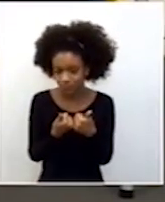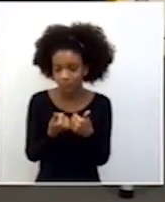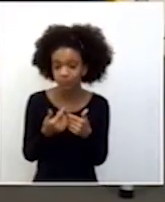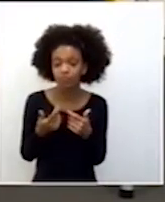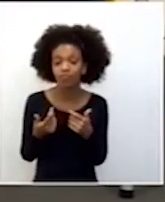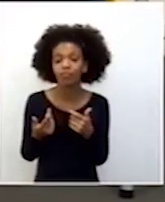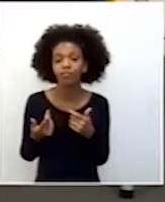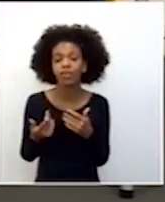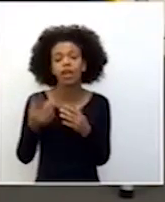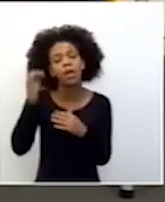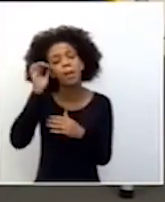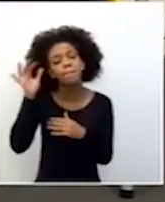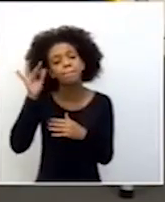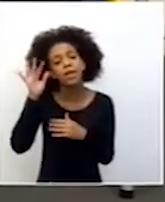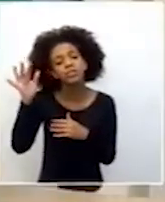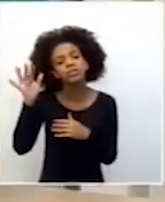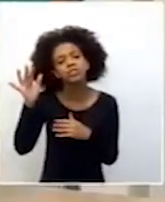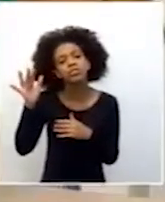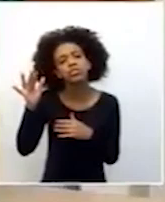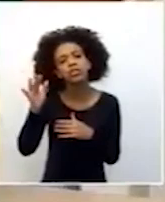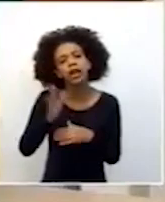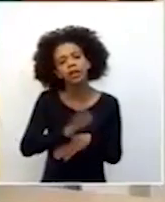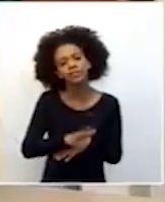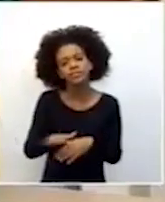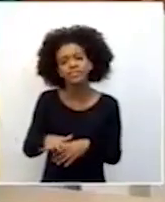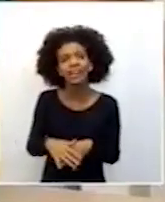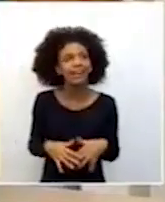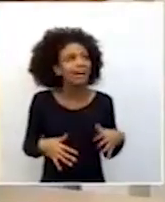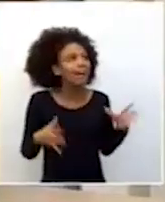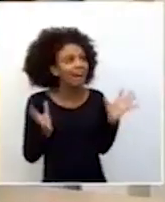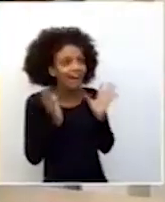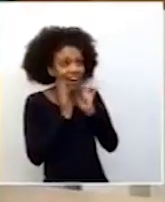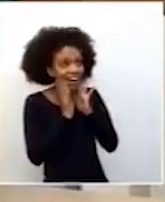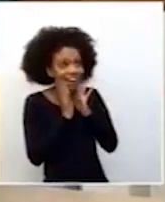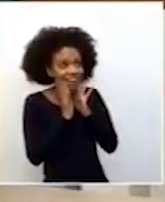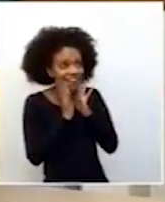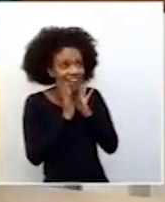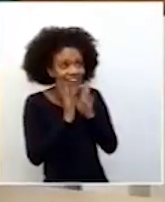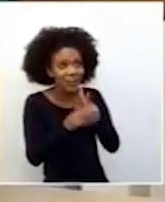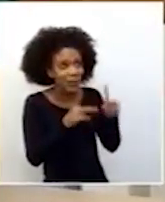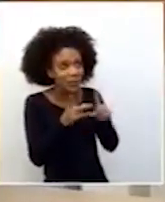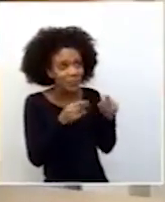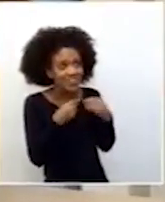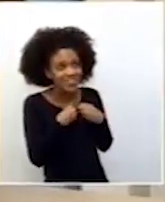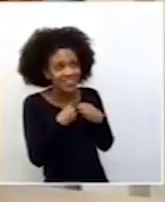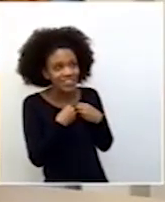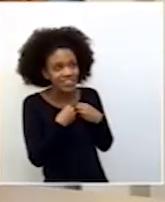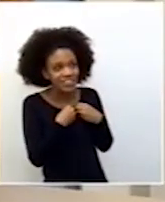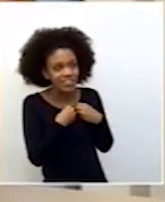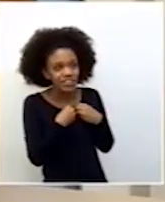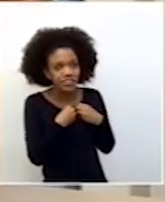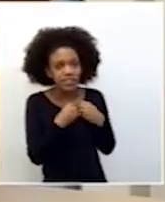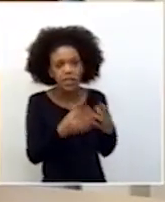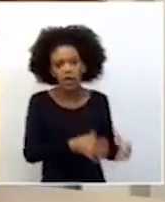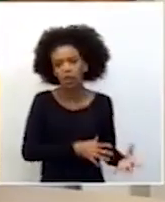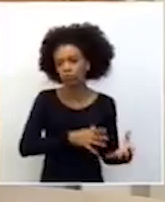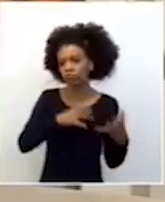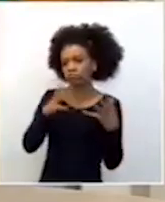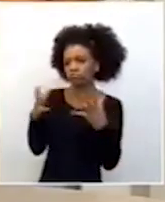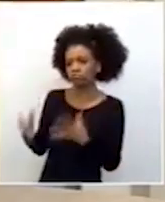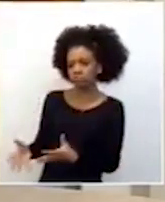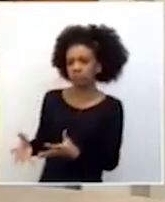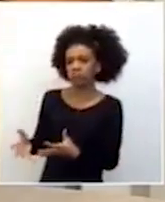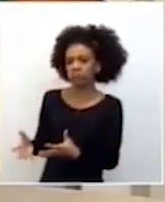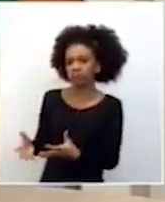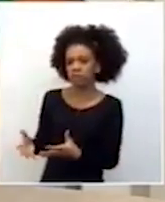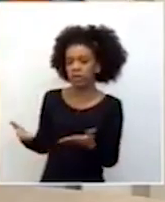que, imagina a criancinha esperando, ai, qual é o mundo que eu vou receber? E a criancinha recebe esse mundo